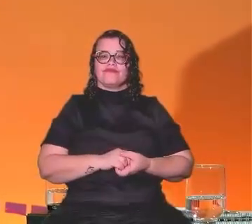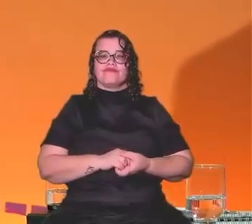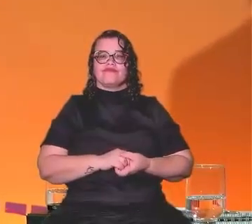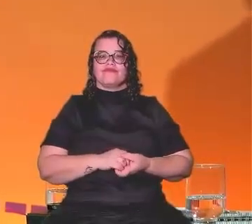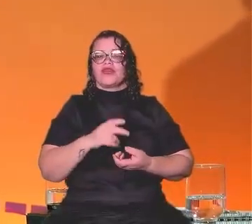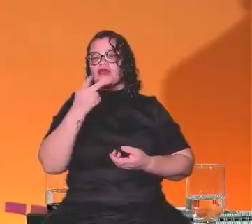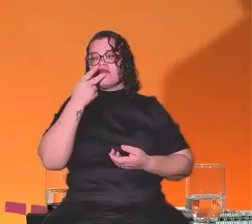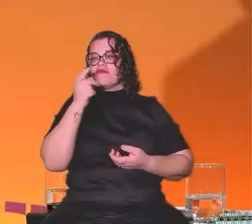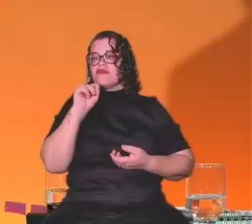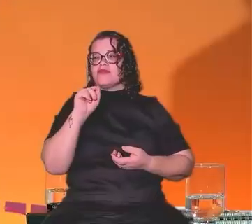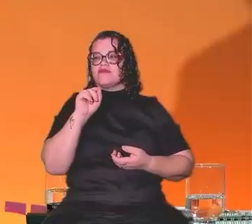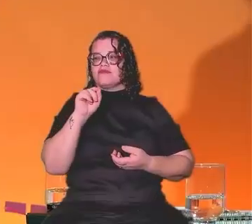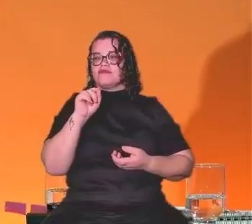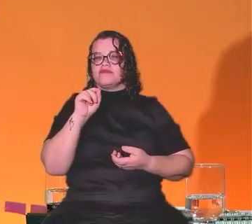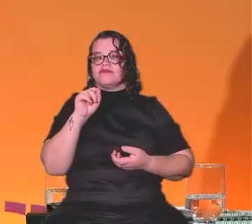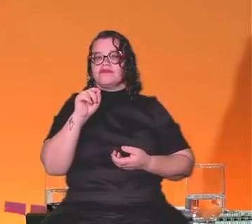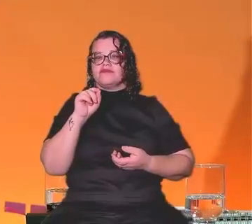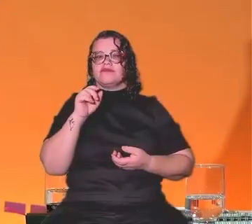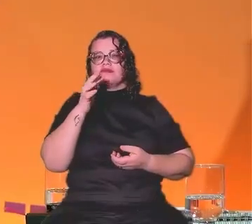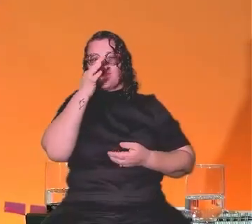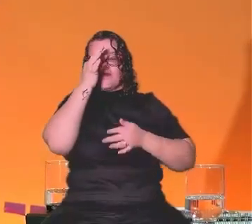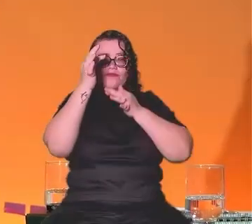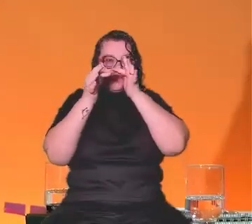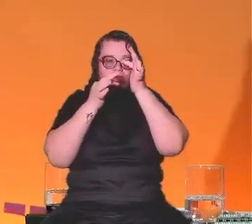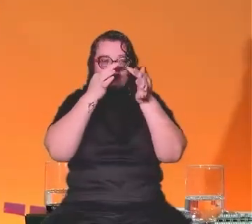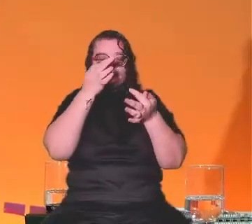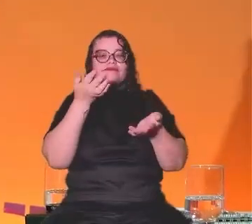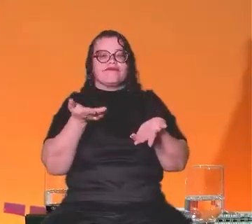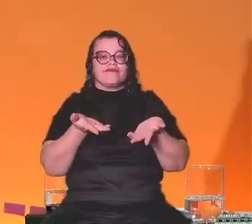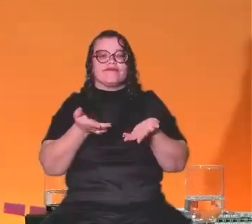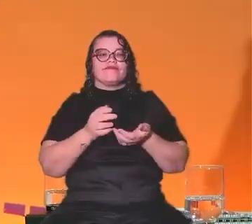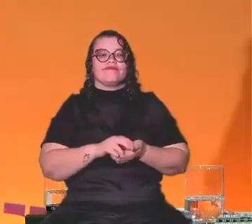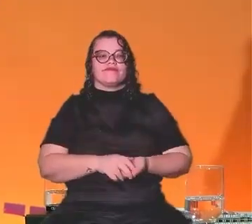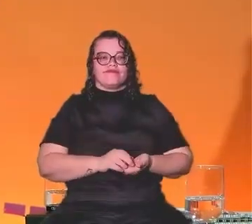Para não dizer que não falei de flores.